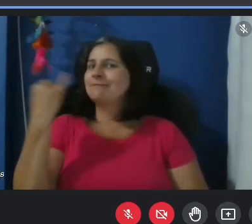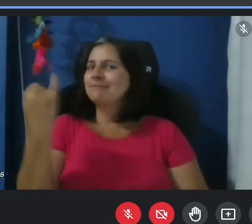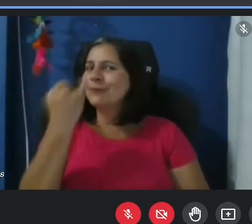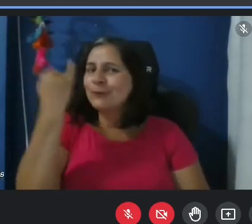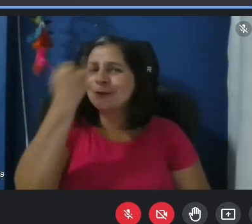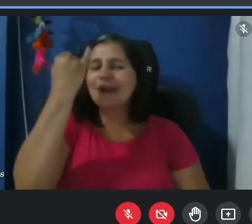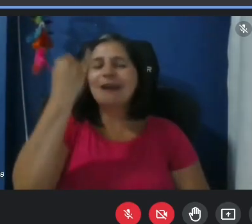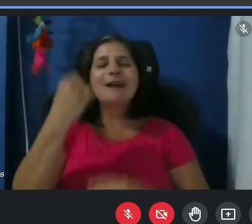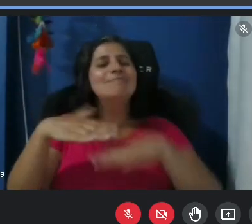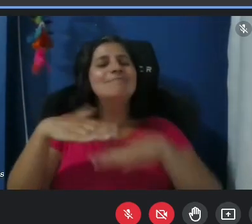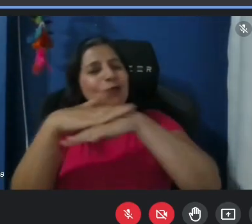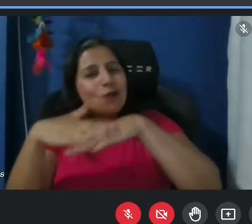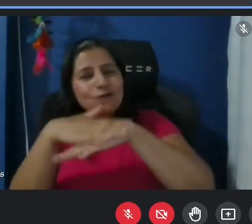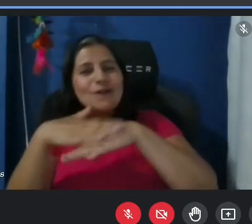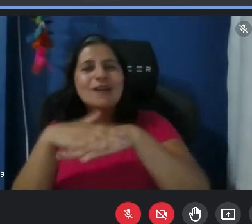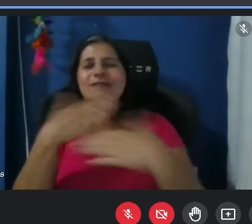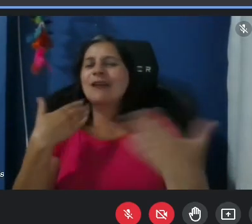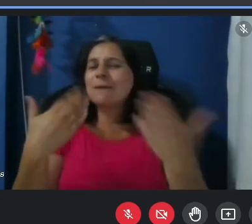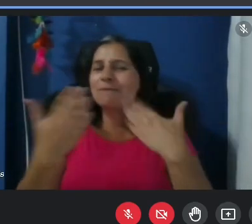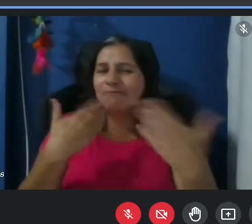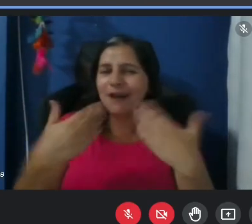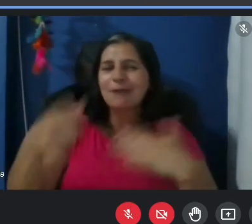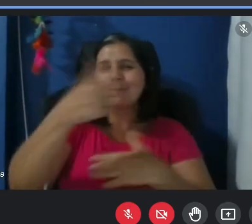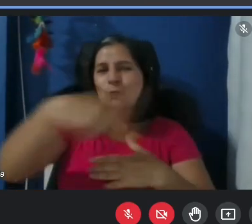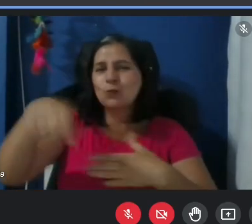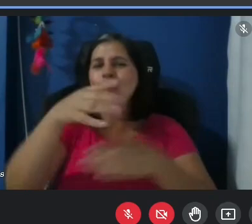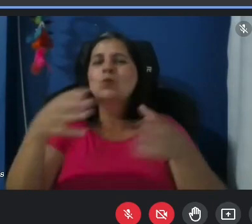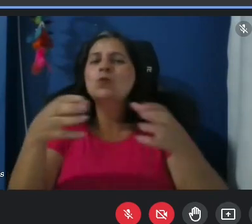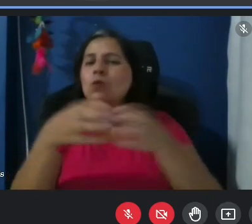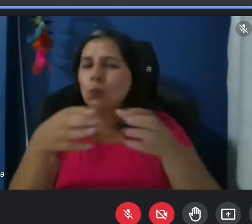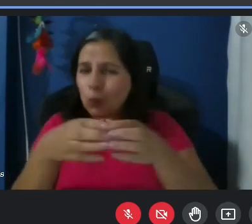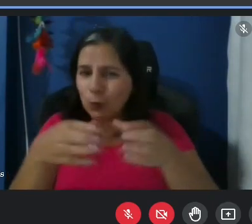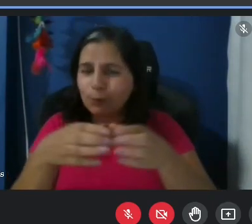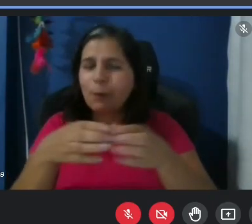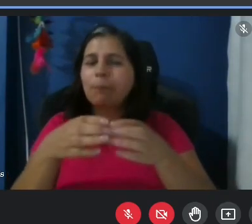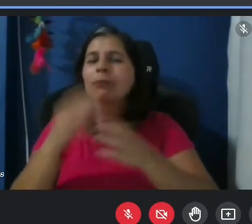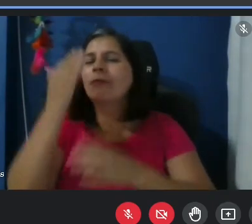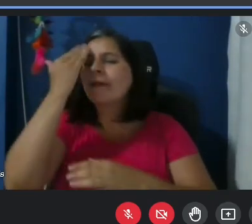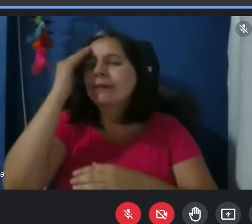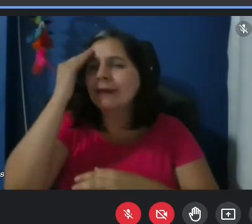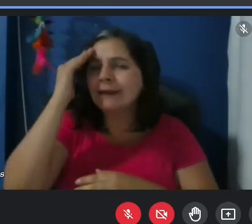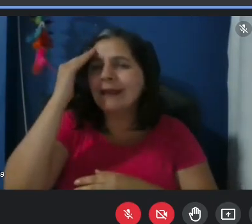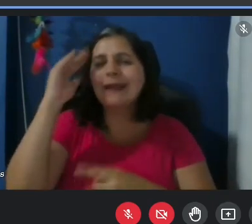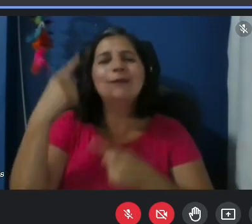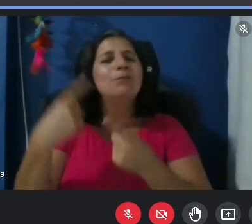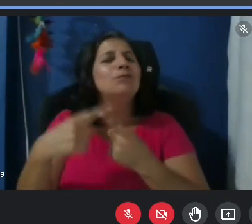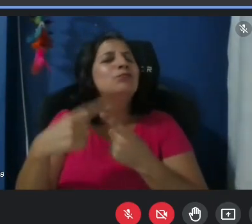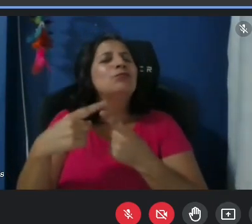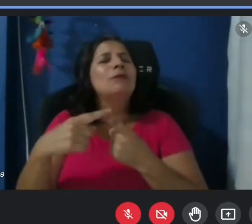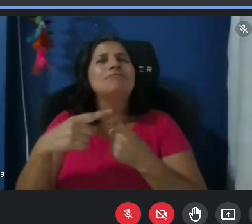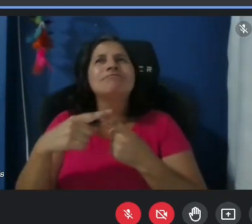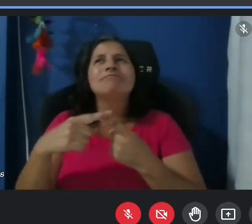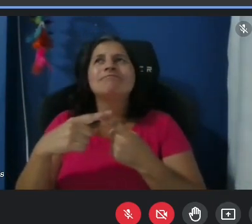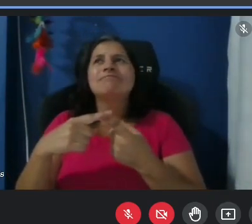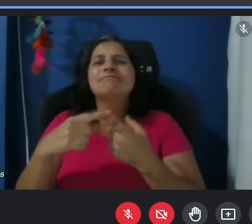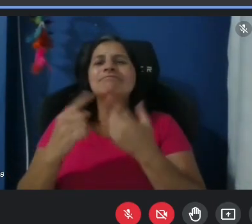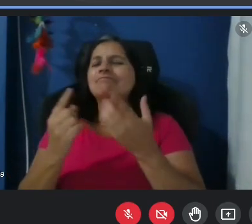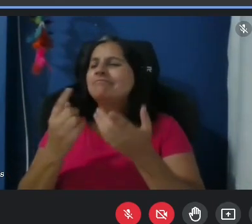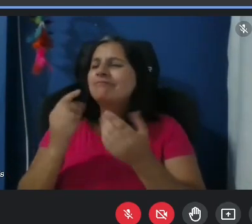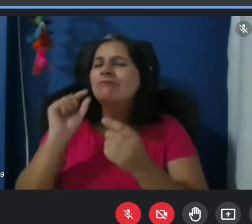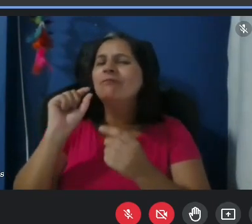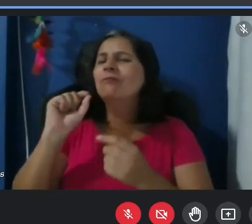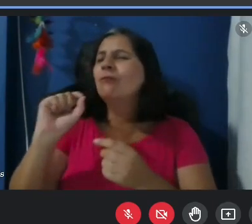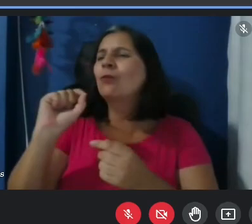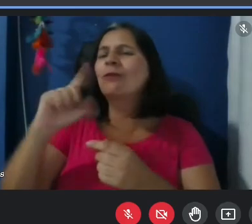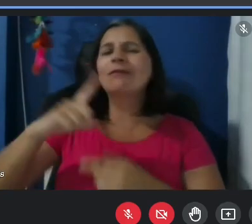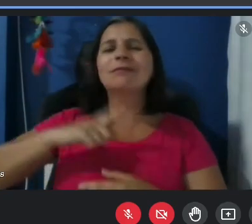vocês já devem saber a importância, né? Já deve ter conversado no grupo, para saber a